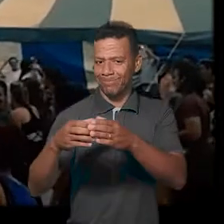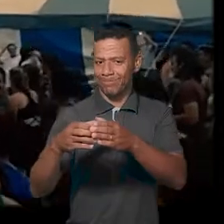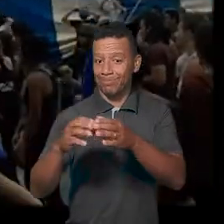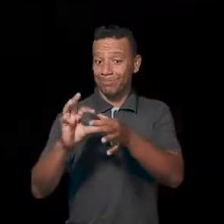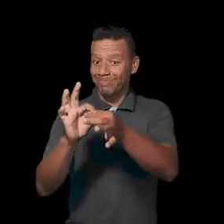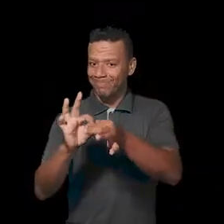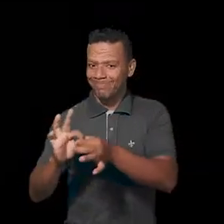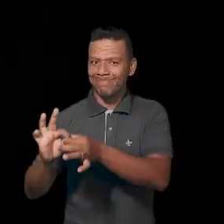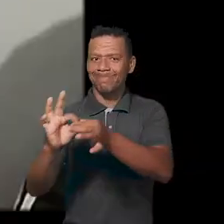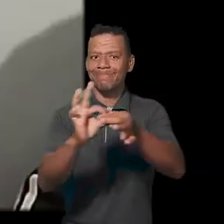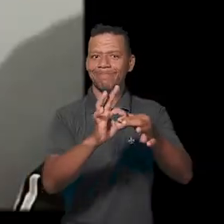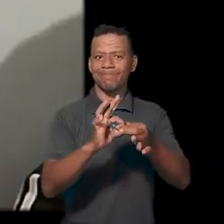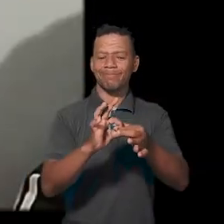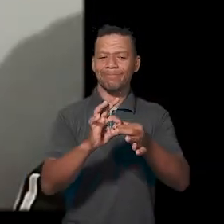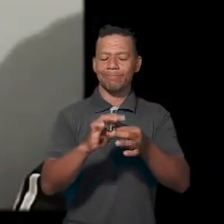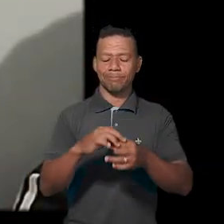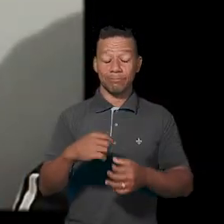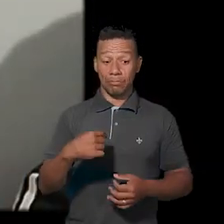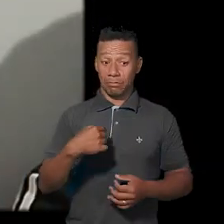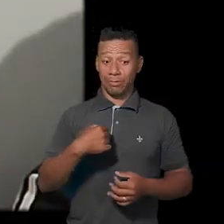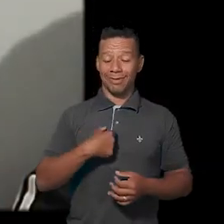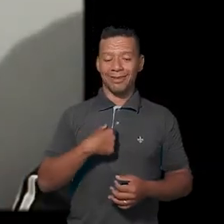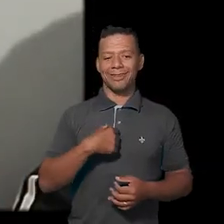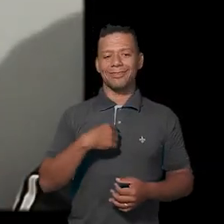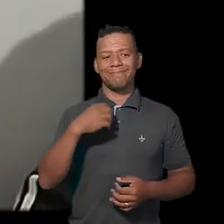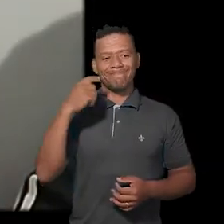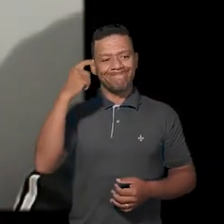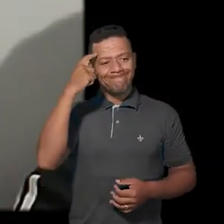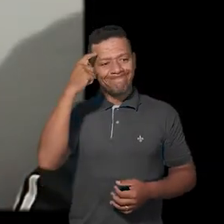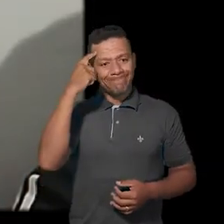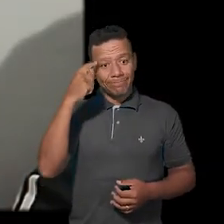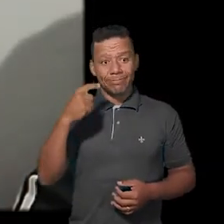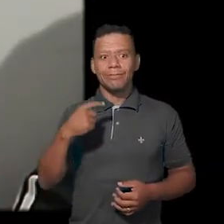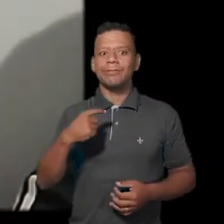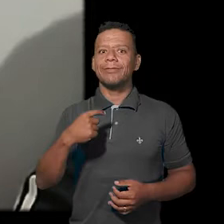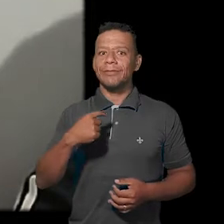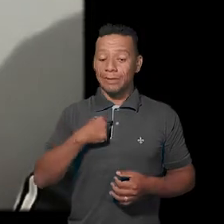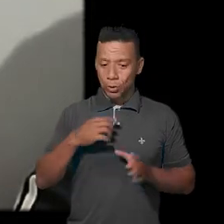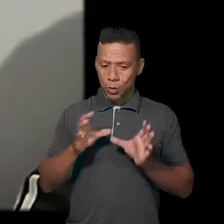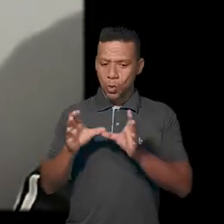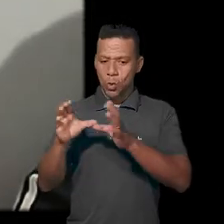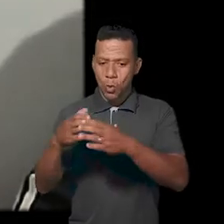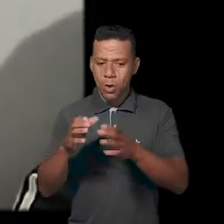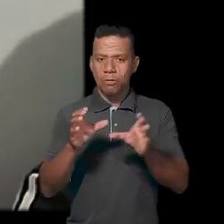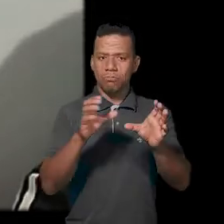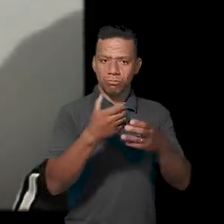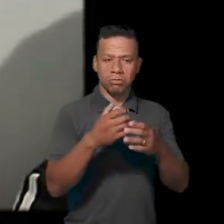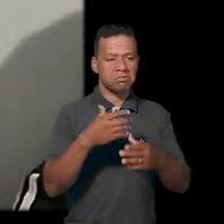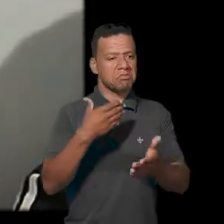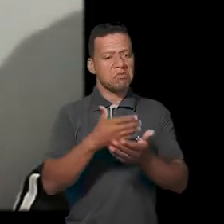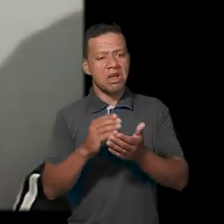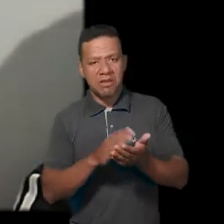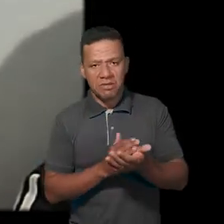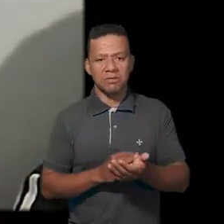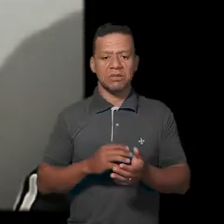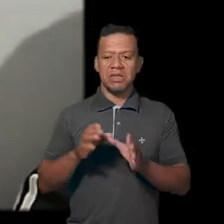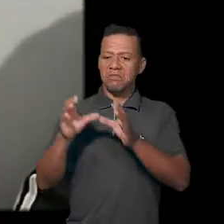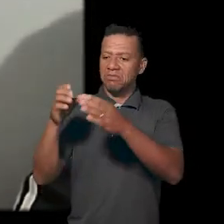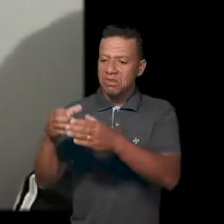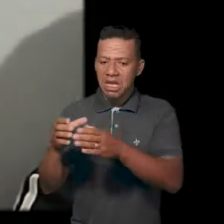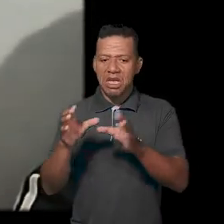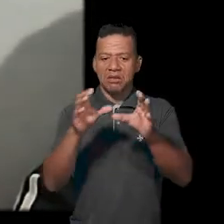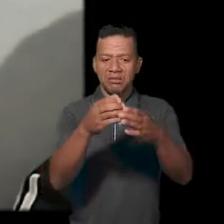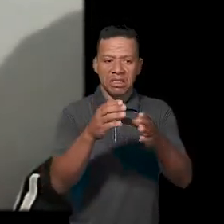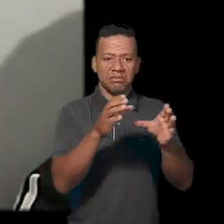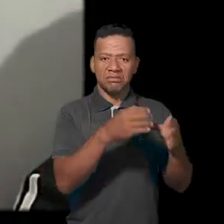rede. Eu sinto que existe uma força muito grande do coletivo, independente de ser o coletivo da utopia,